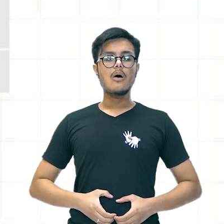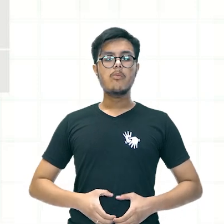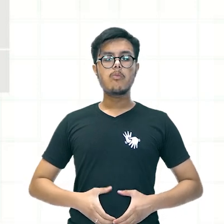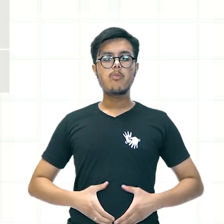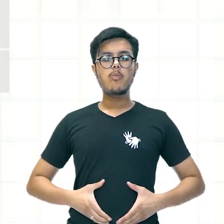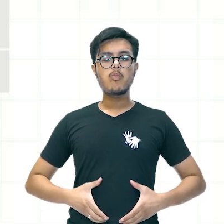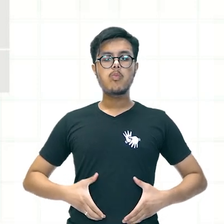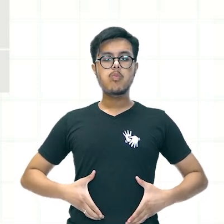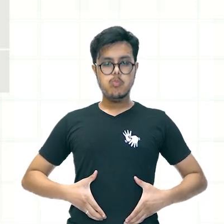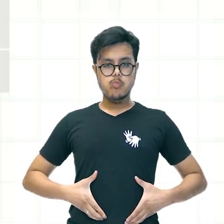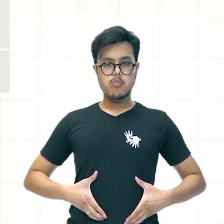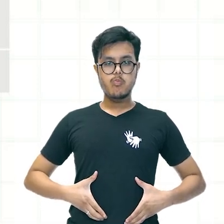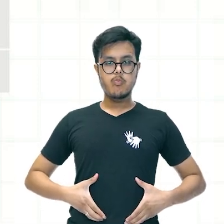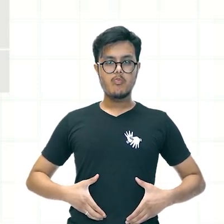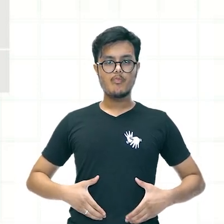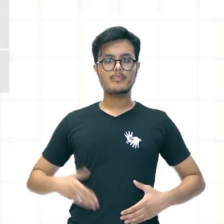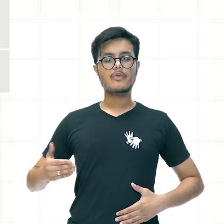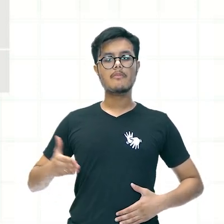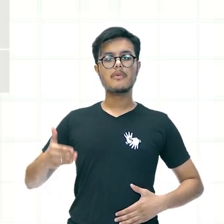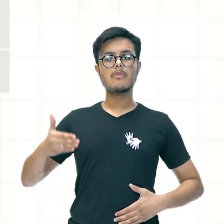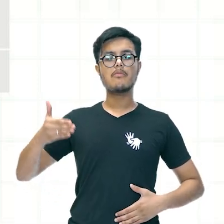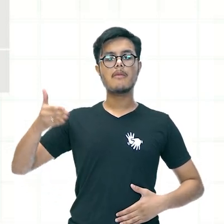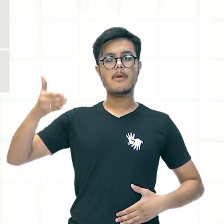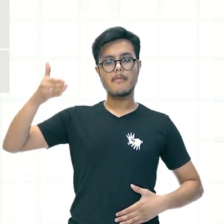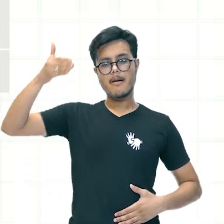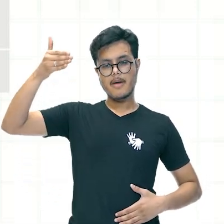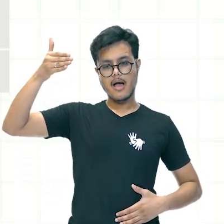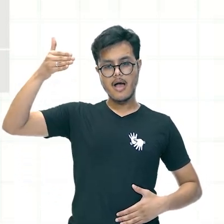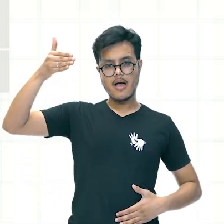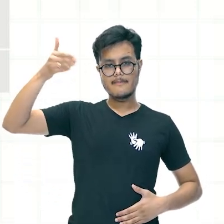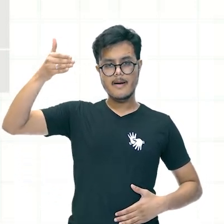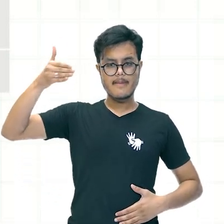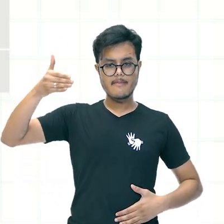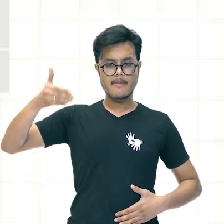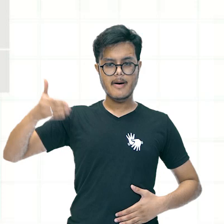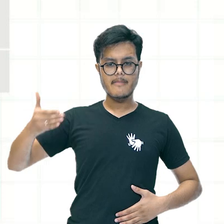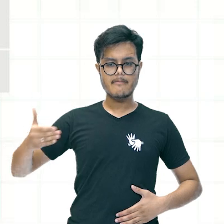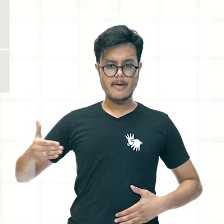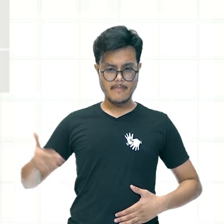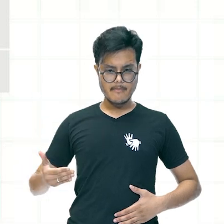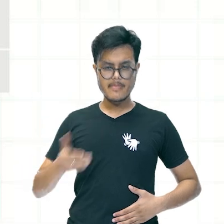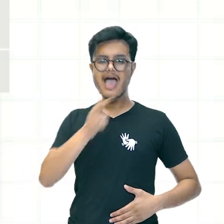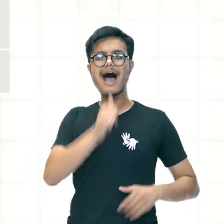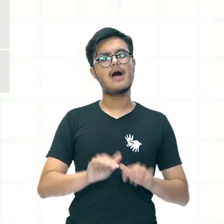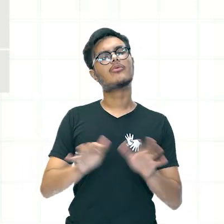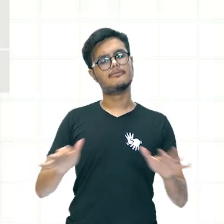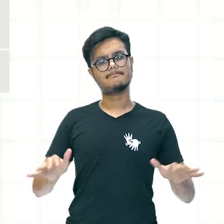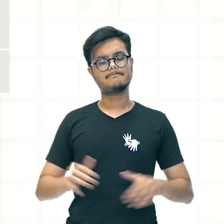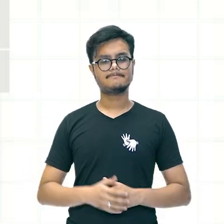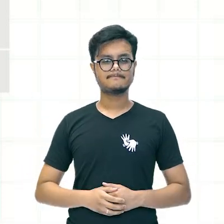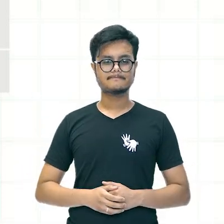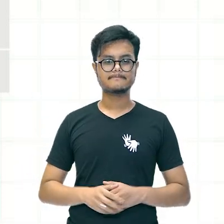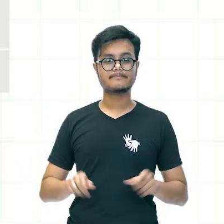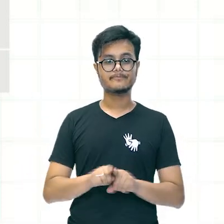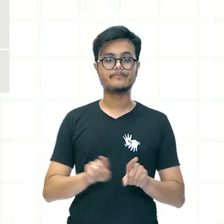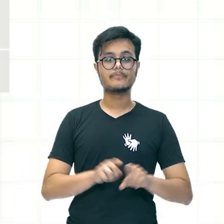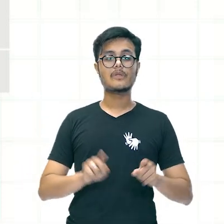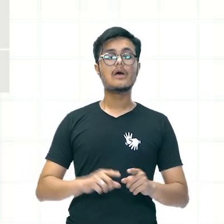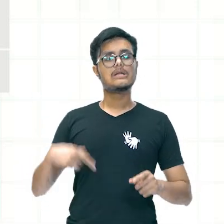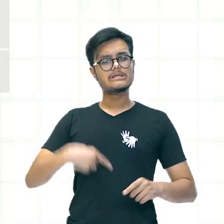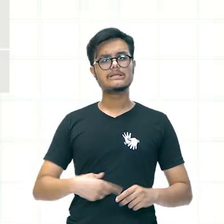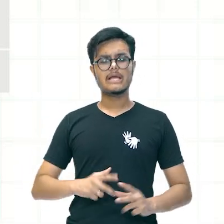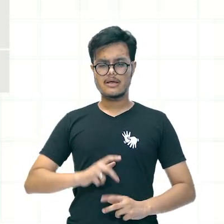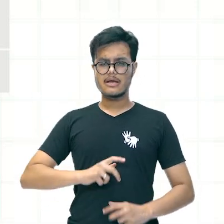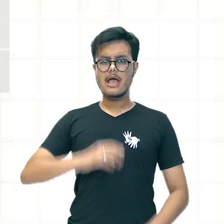Eles vão ter aí bexiga natatória que vai servir para que eles possam subir e descer dentro da água. Eles já vão ter